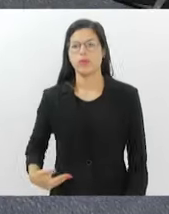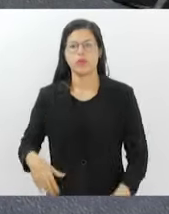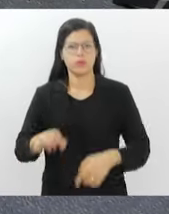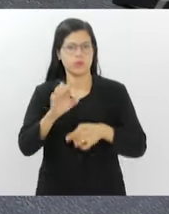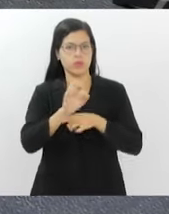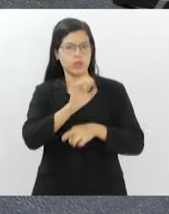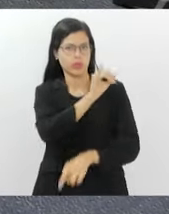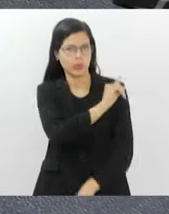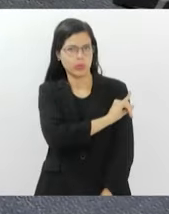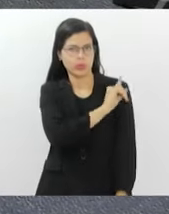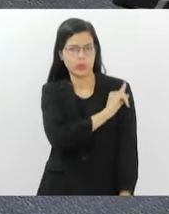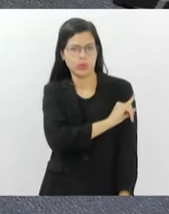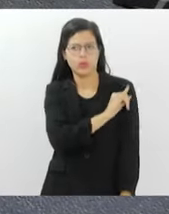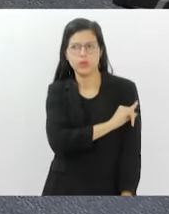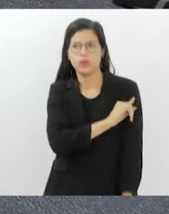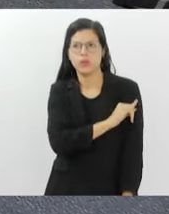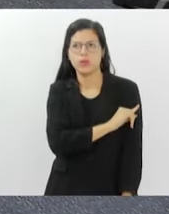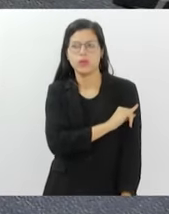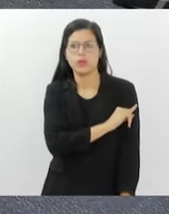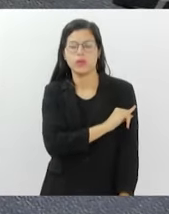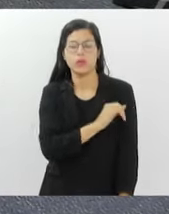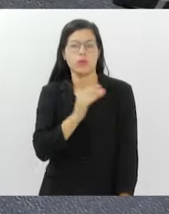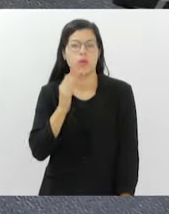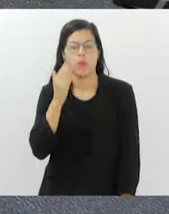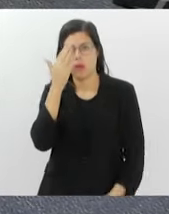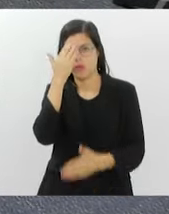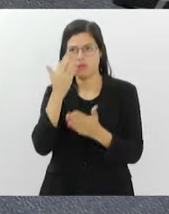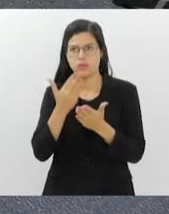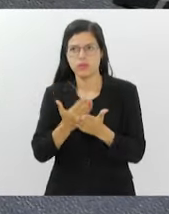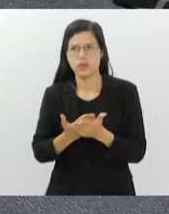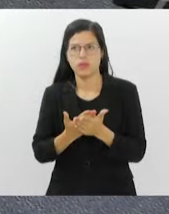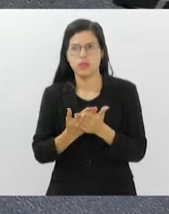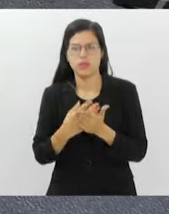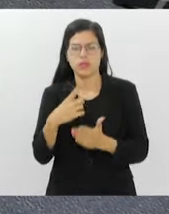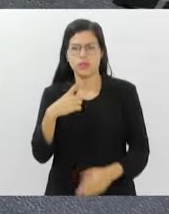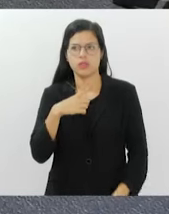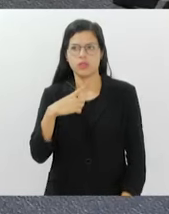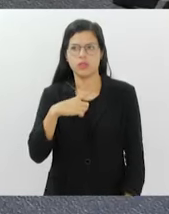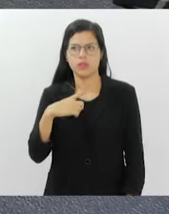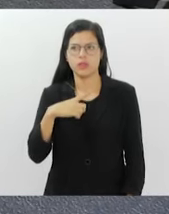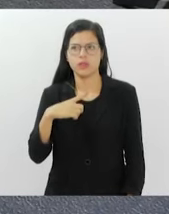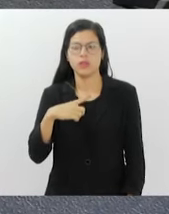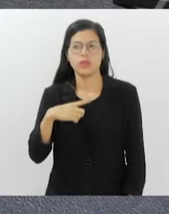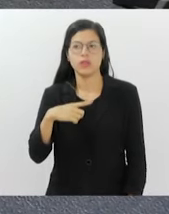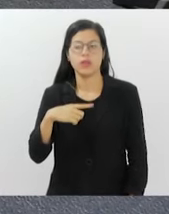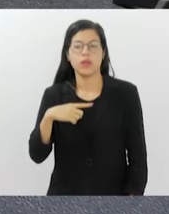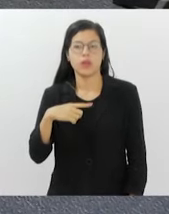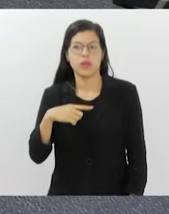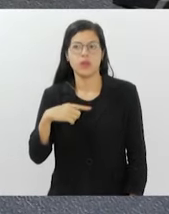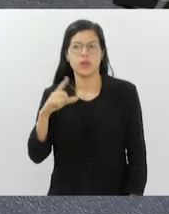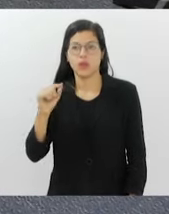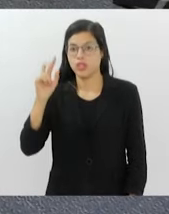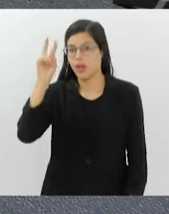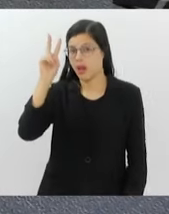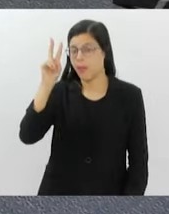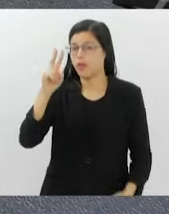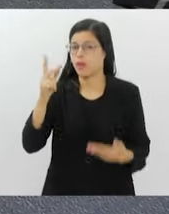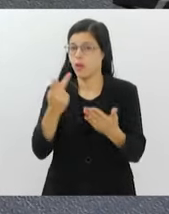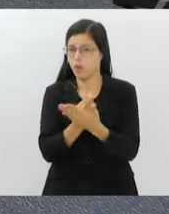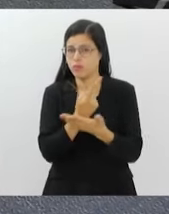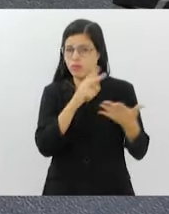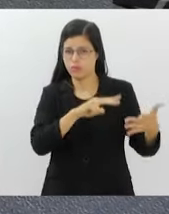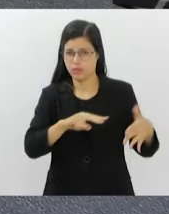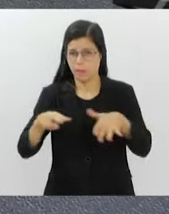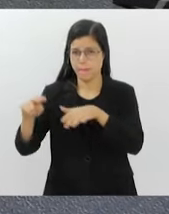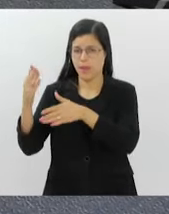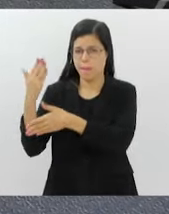Estado do Rio de Janeiro acho que nós Ainda temos em mente o episódio ocorrido na semana passada